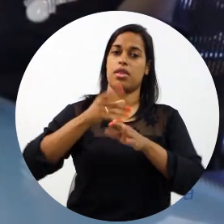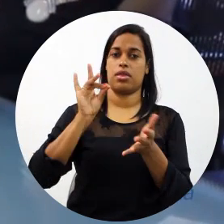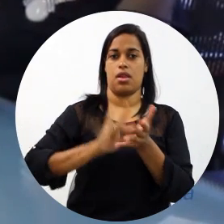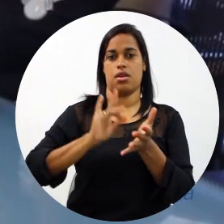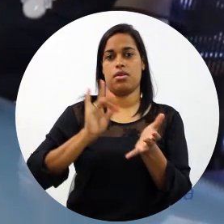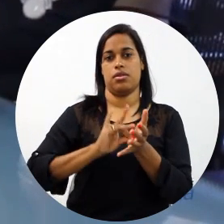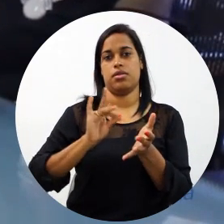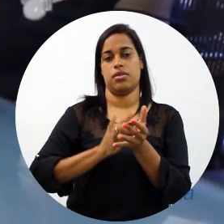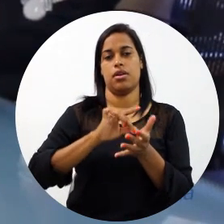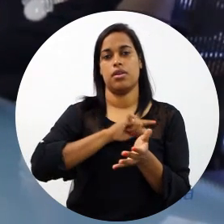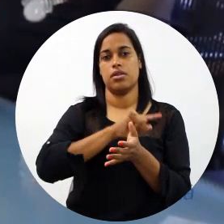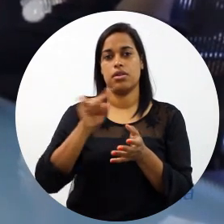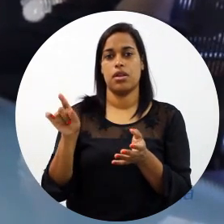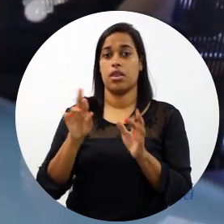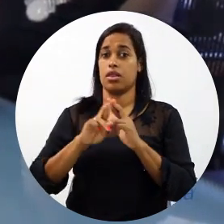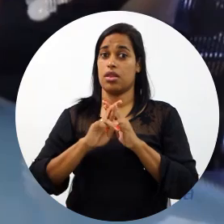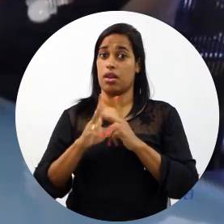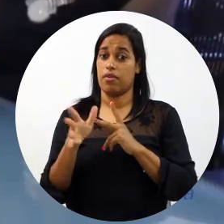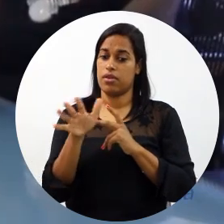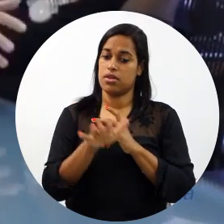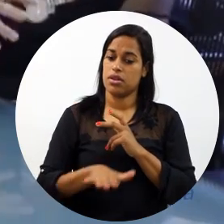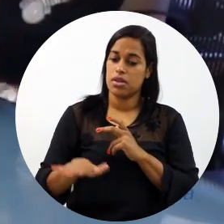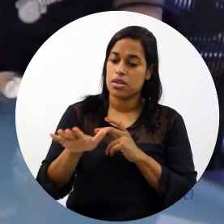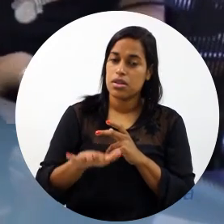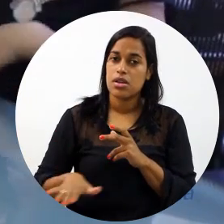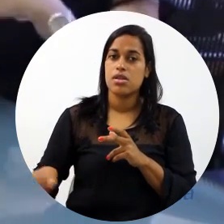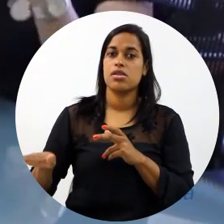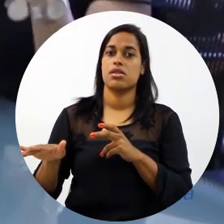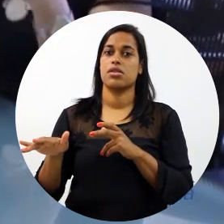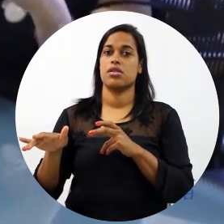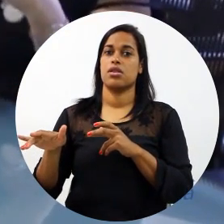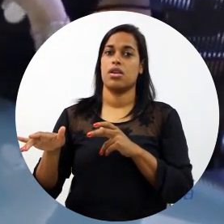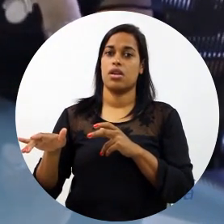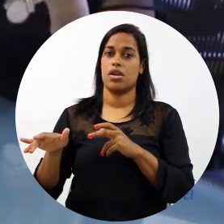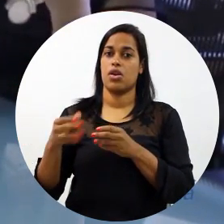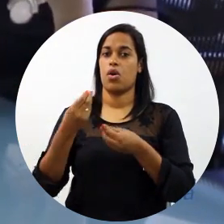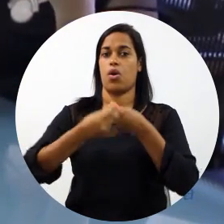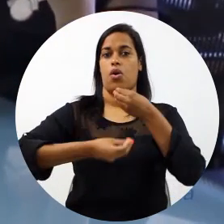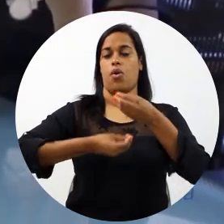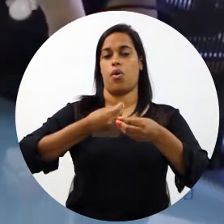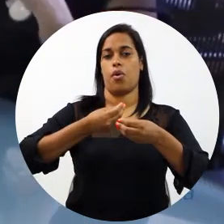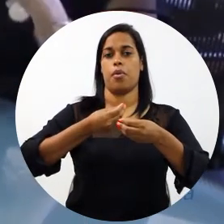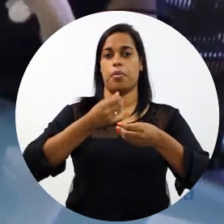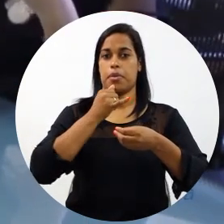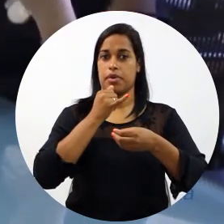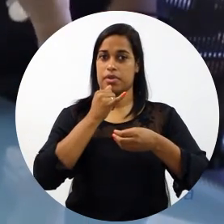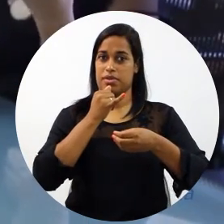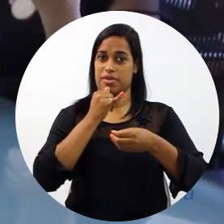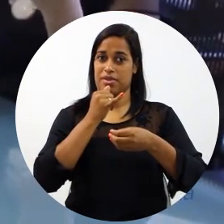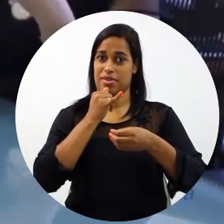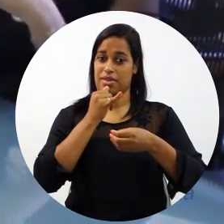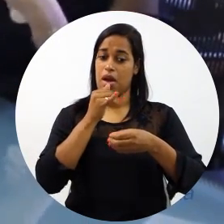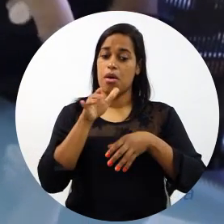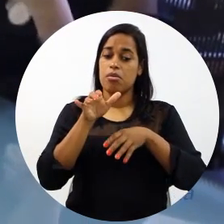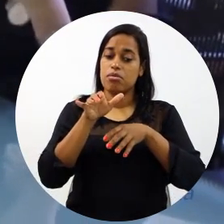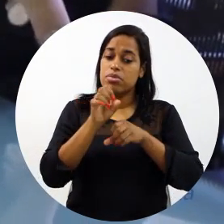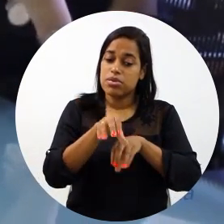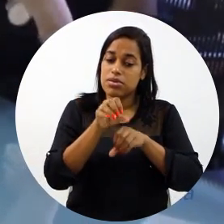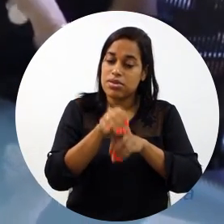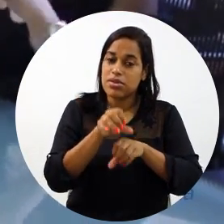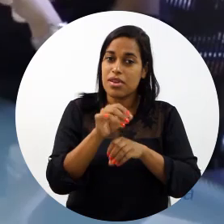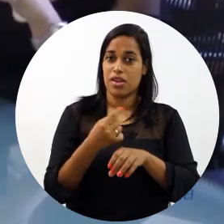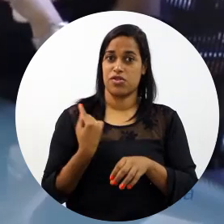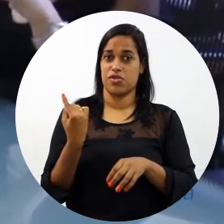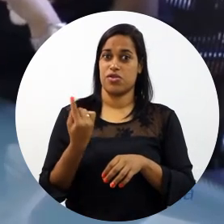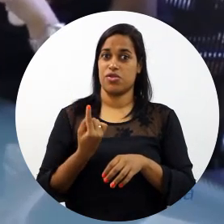realidade deles. Diferente da criança, a criança vem quase como se fosse uma esponja, você é de